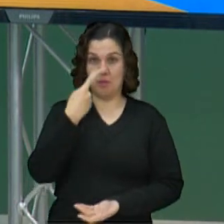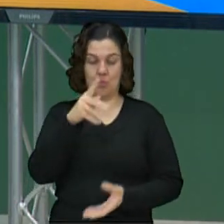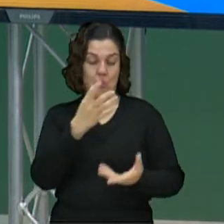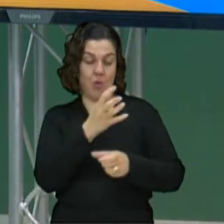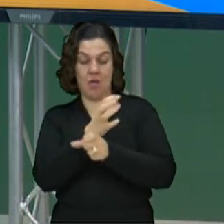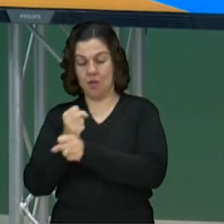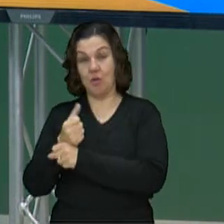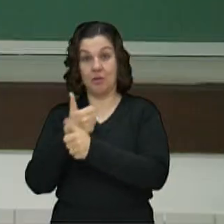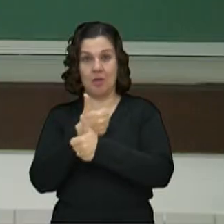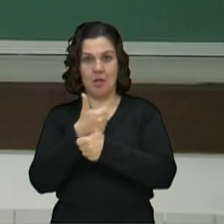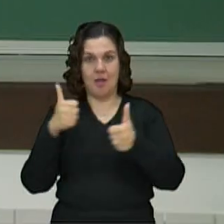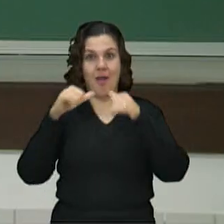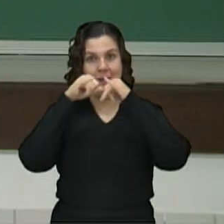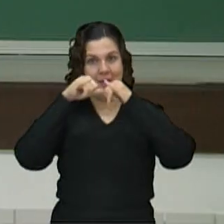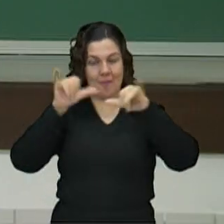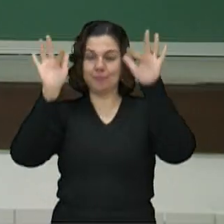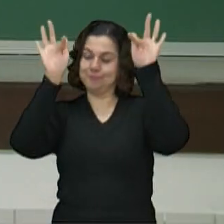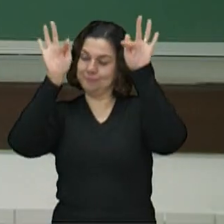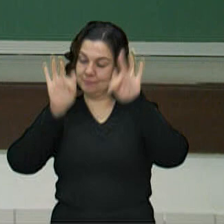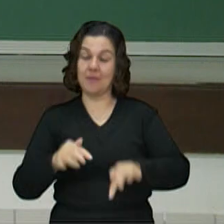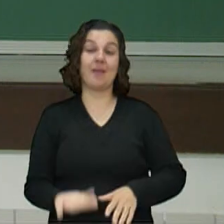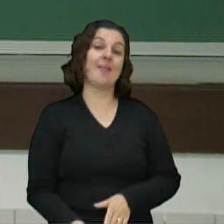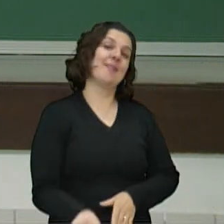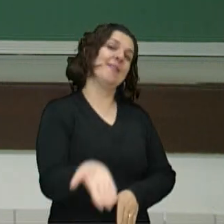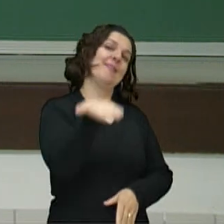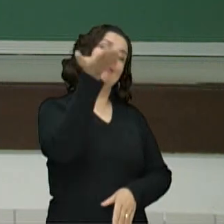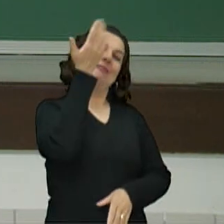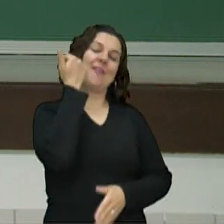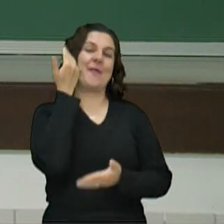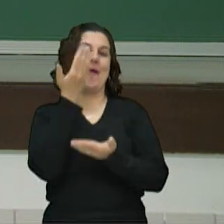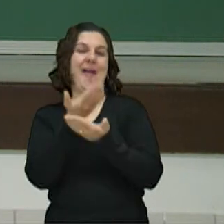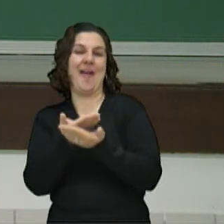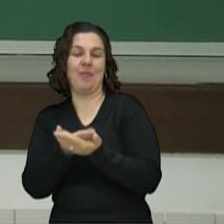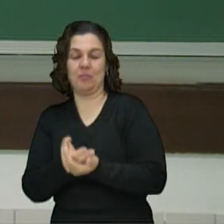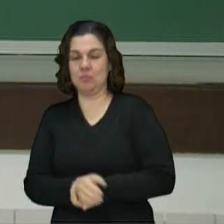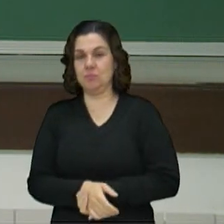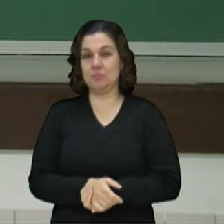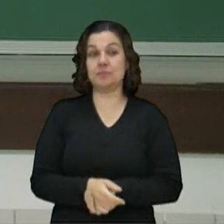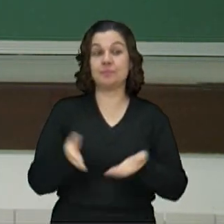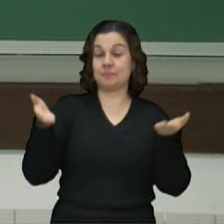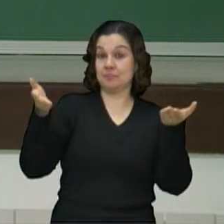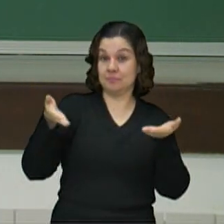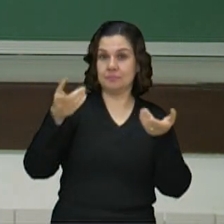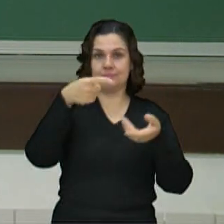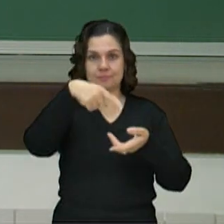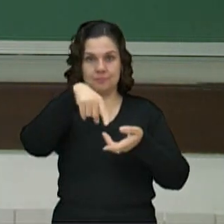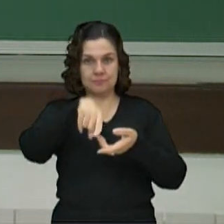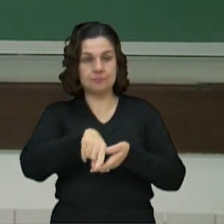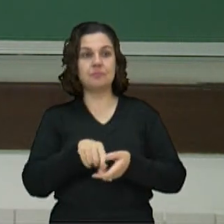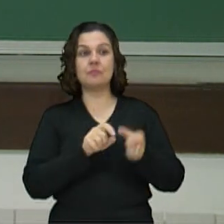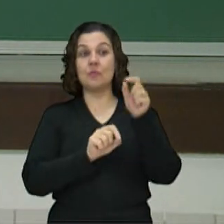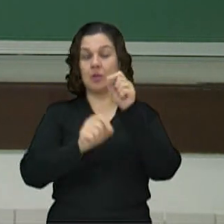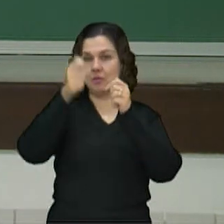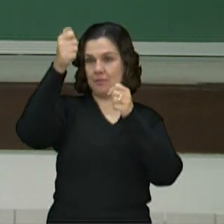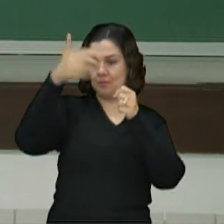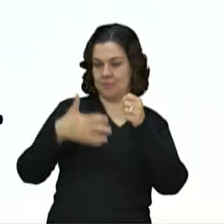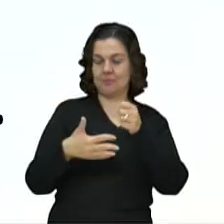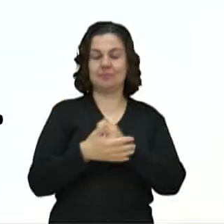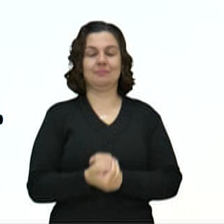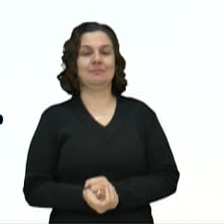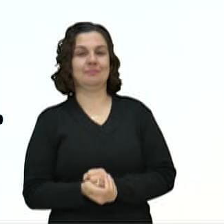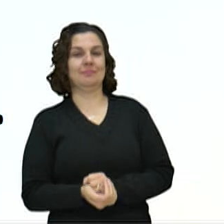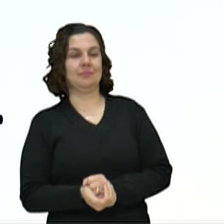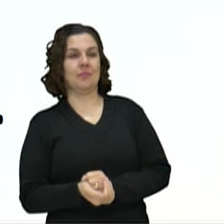sua avaliação. Recados dados, vamos voltar à nossa aula. Então, para a nossa aula de hoje, está aqui o